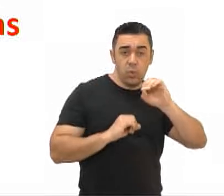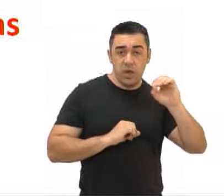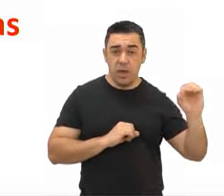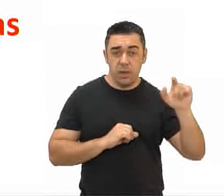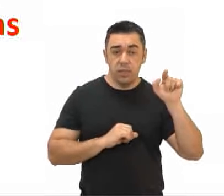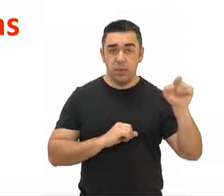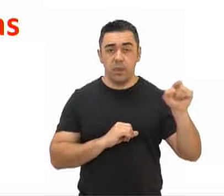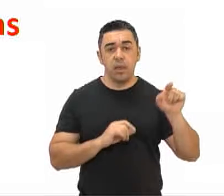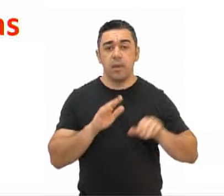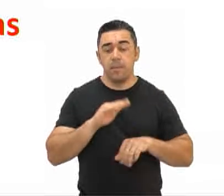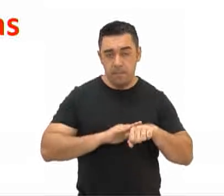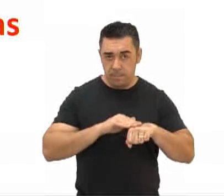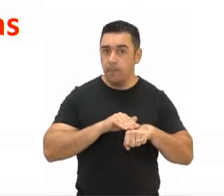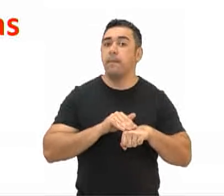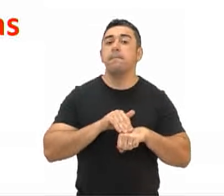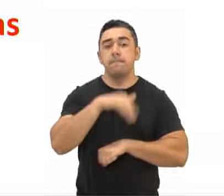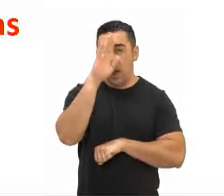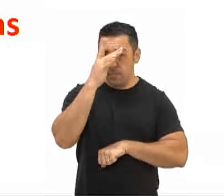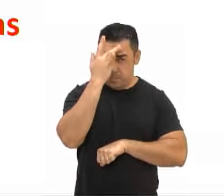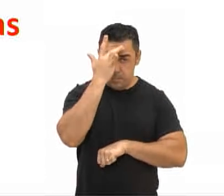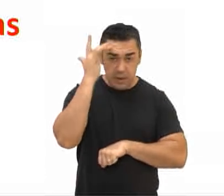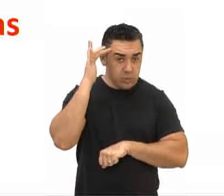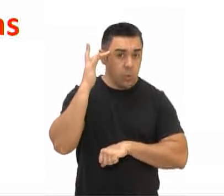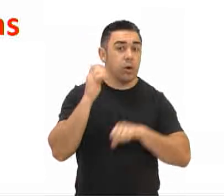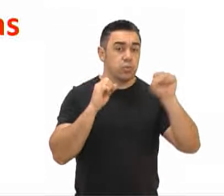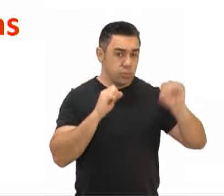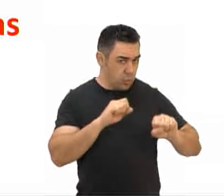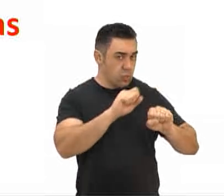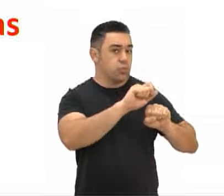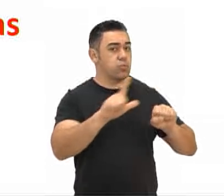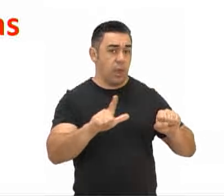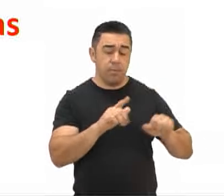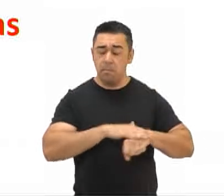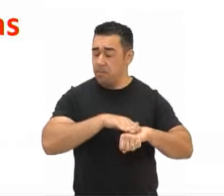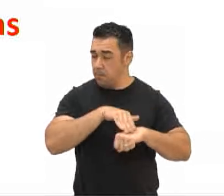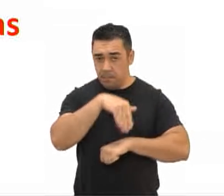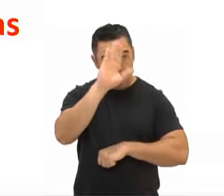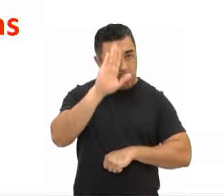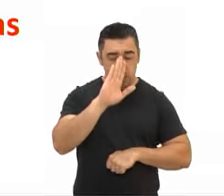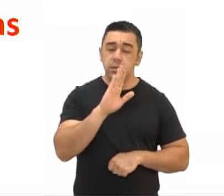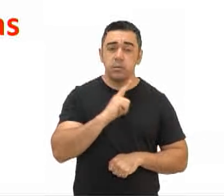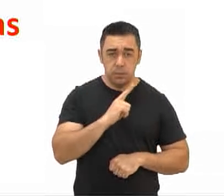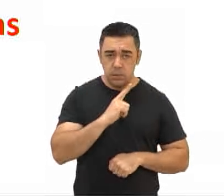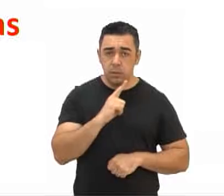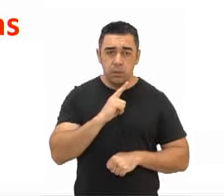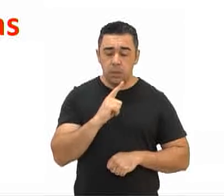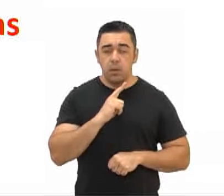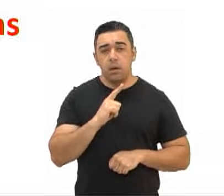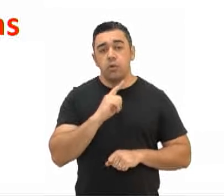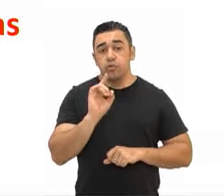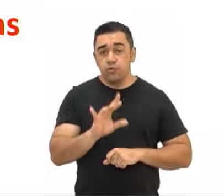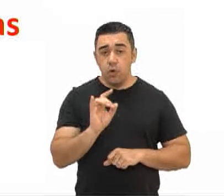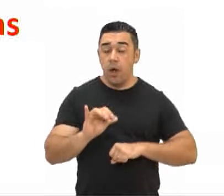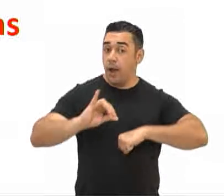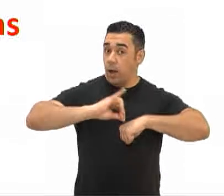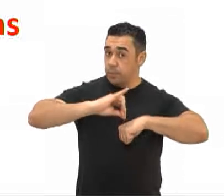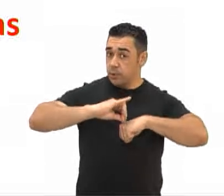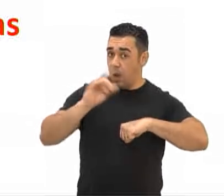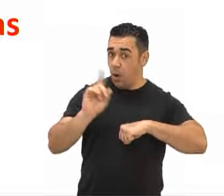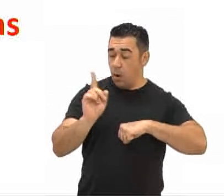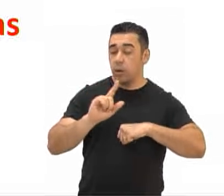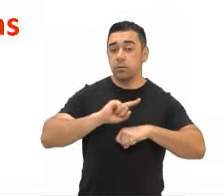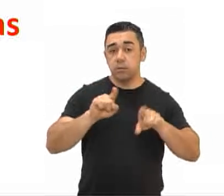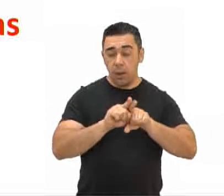maior concentração de população. Então nós temos uma grande concentração de população nessas áreas, não somente nas capitais, mas